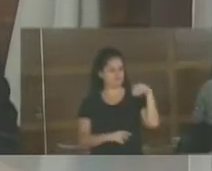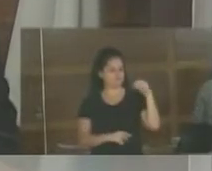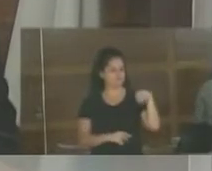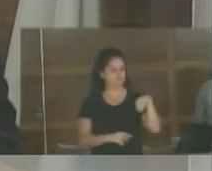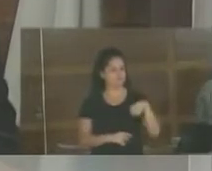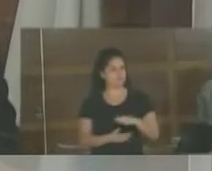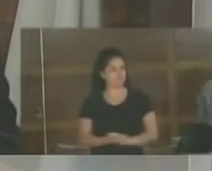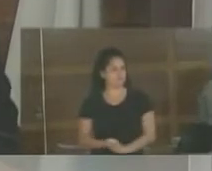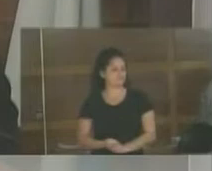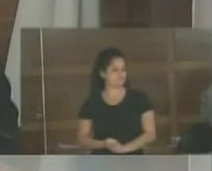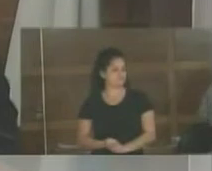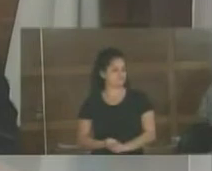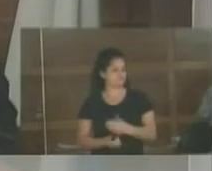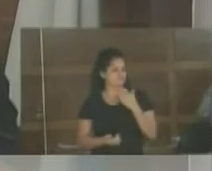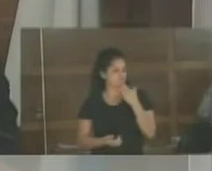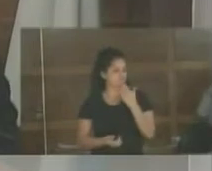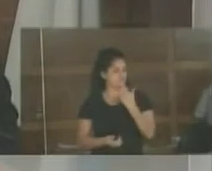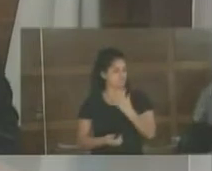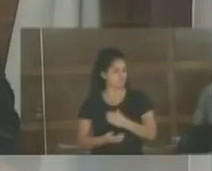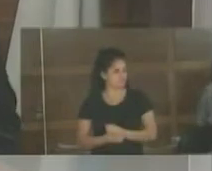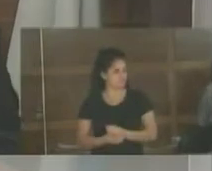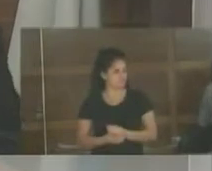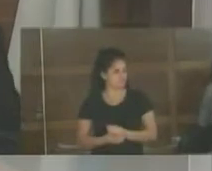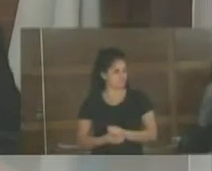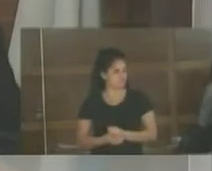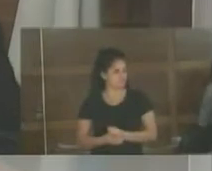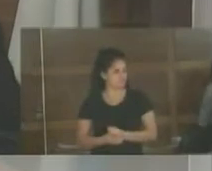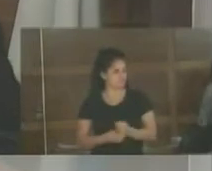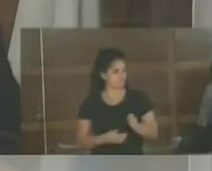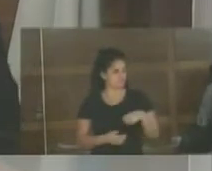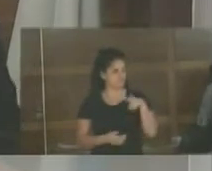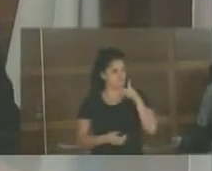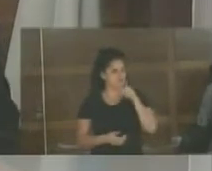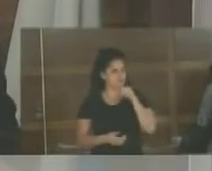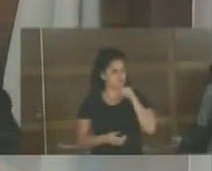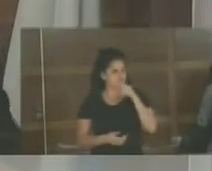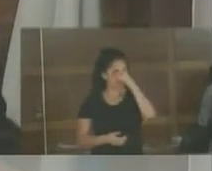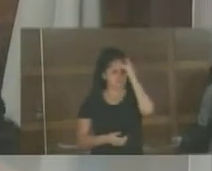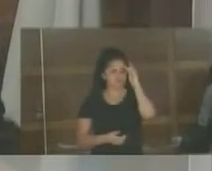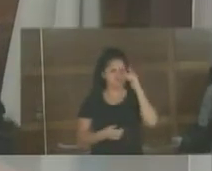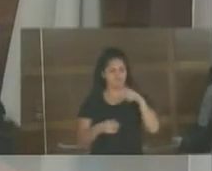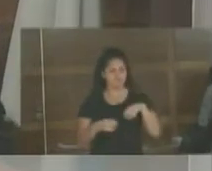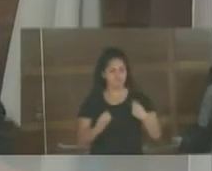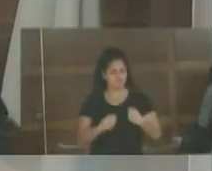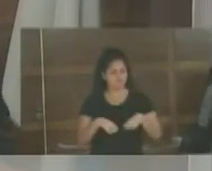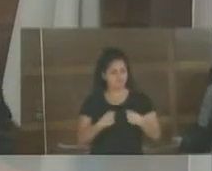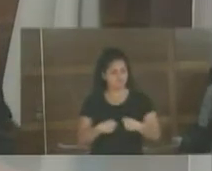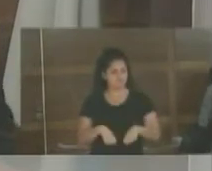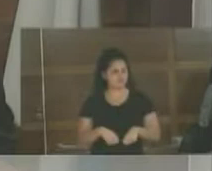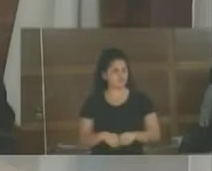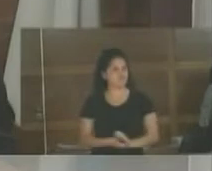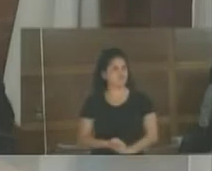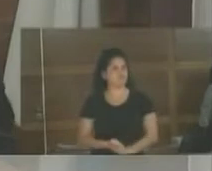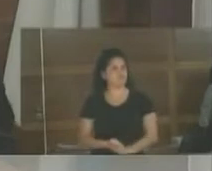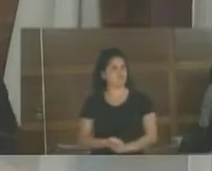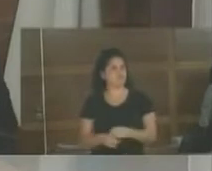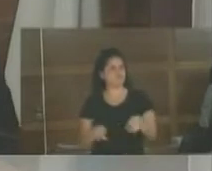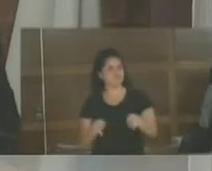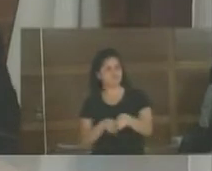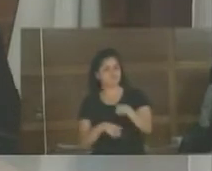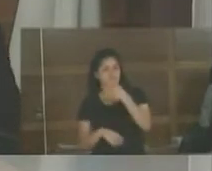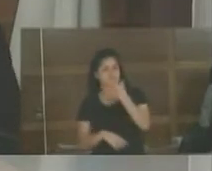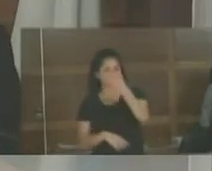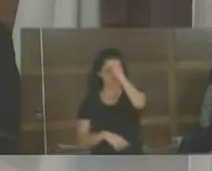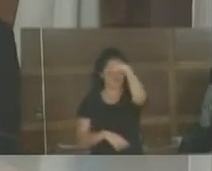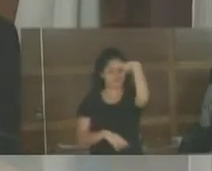manilhamento localizado na rua das Palmeiras, bairro Serra d'Água, o pessoal lá está precisando muito. E também indico ao prefeito